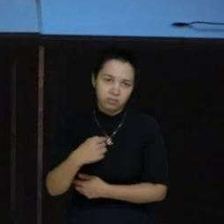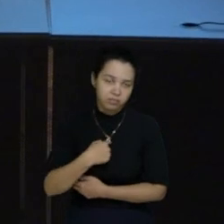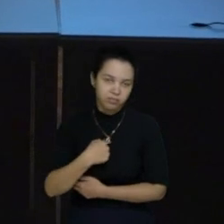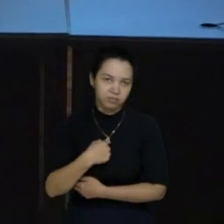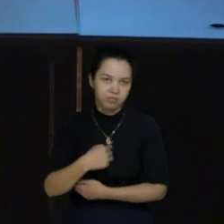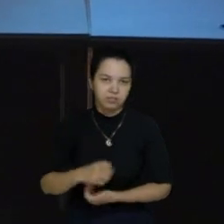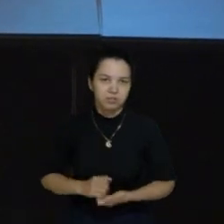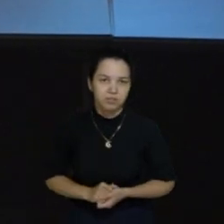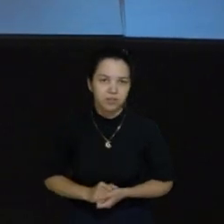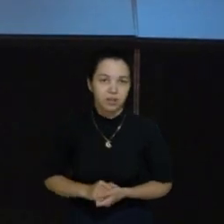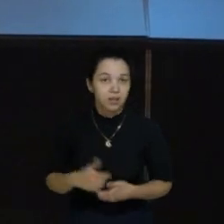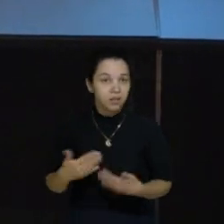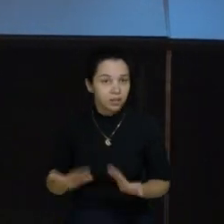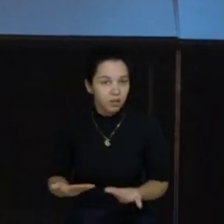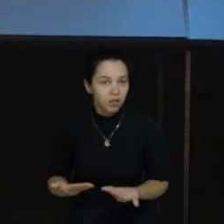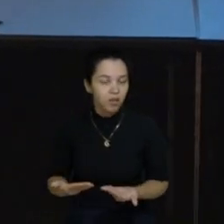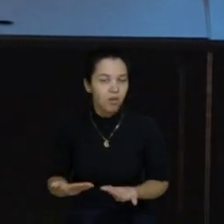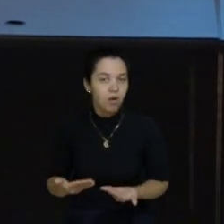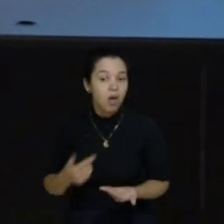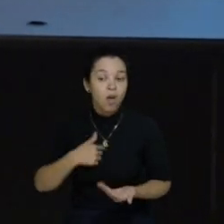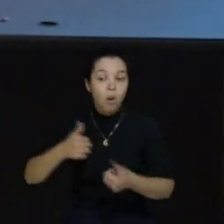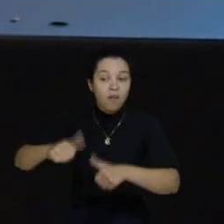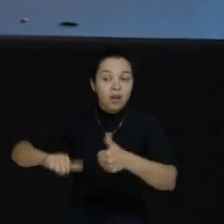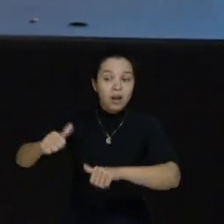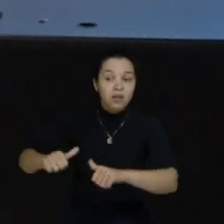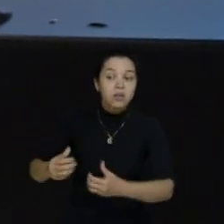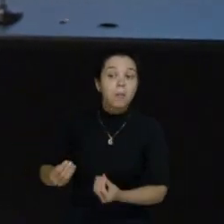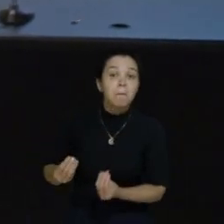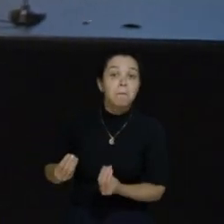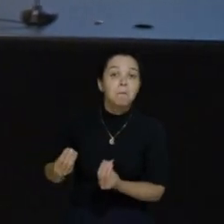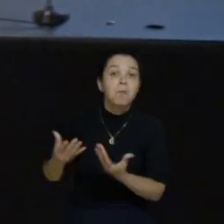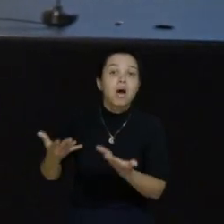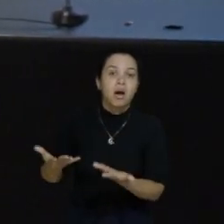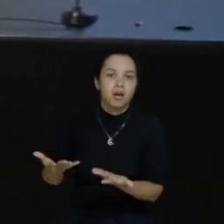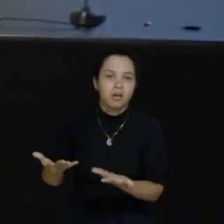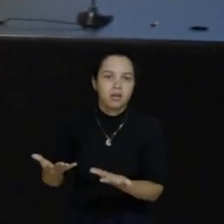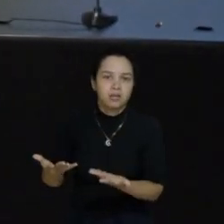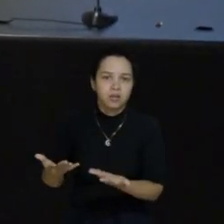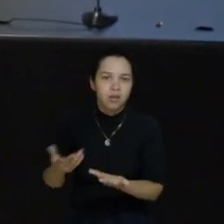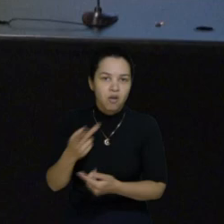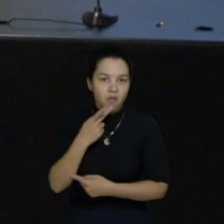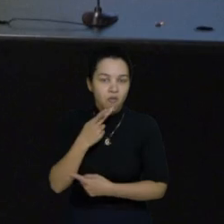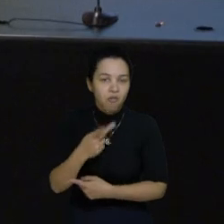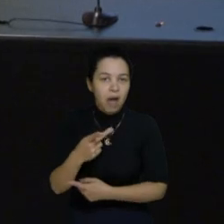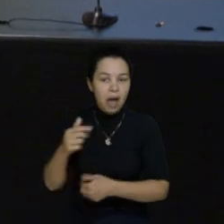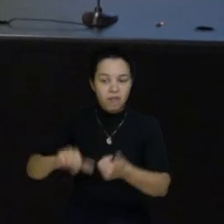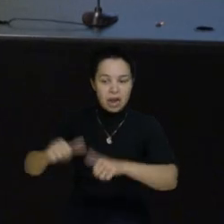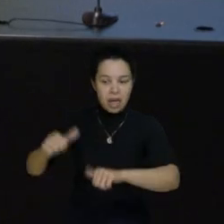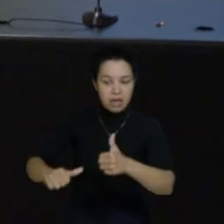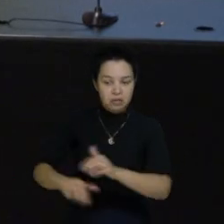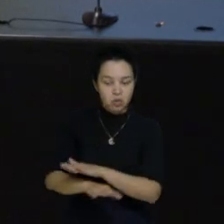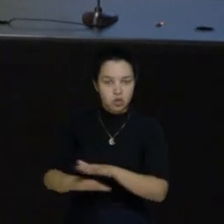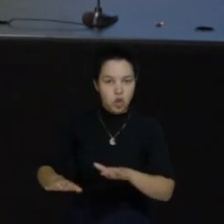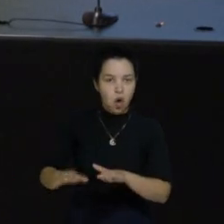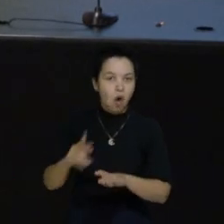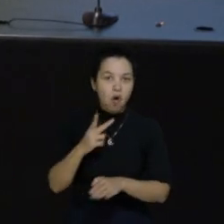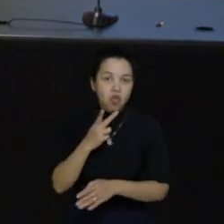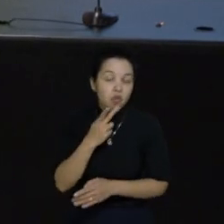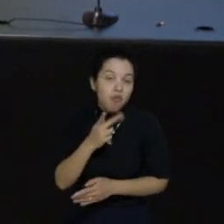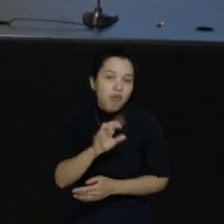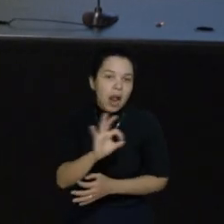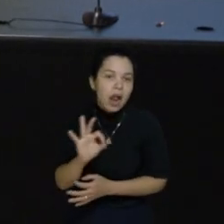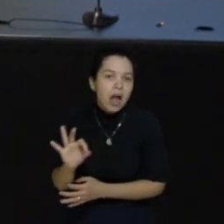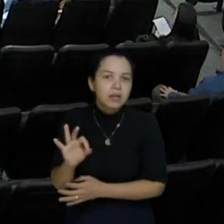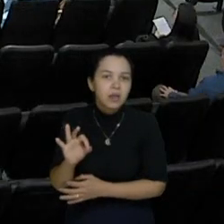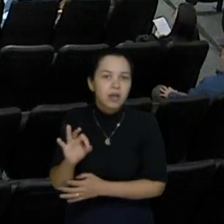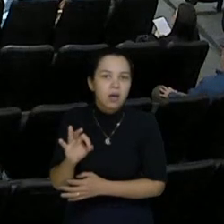assim para que que eu faço avaliação e só se fala em avaliação não se fala que você tem que fazer avaliação com 100